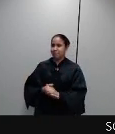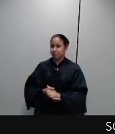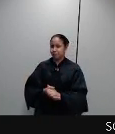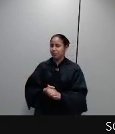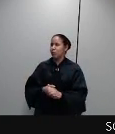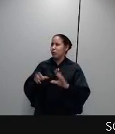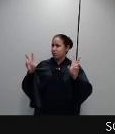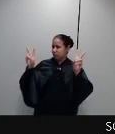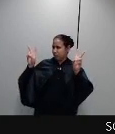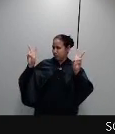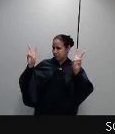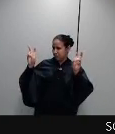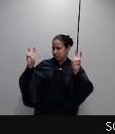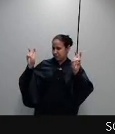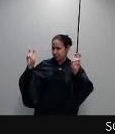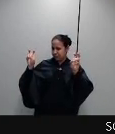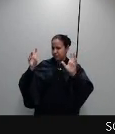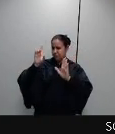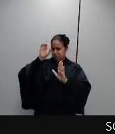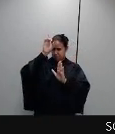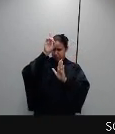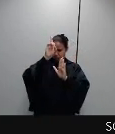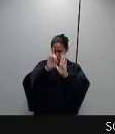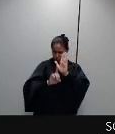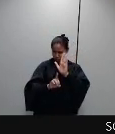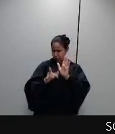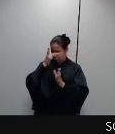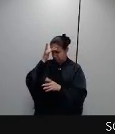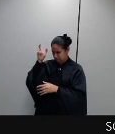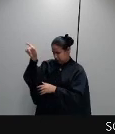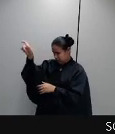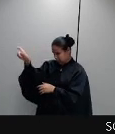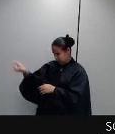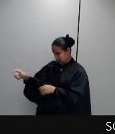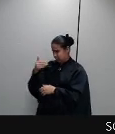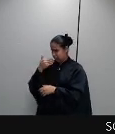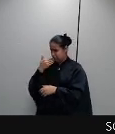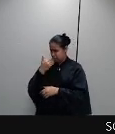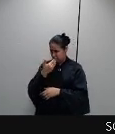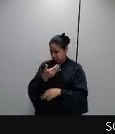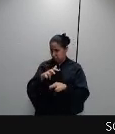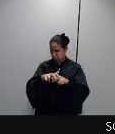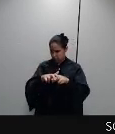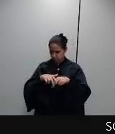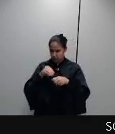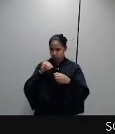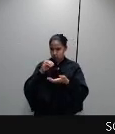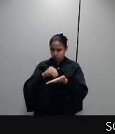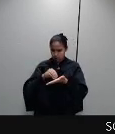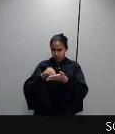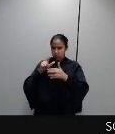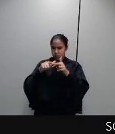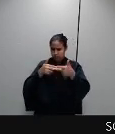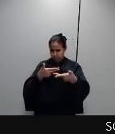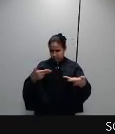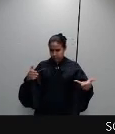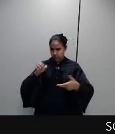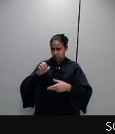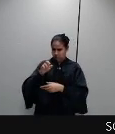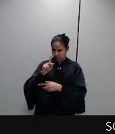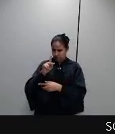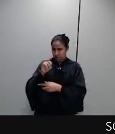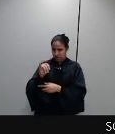do direito é que a parte da requerendo a abstrata É por isso não reconheceu como ele pretende então